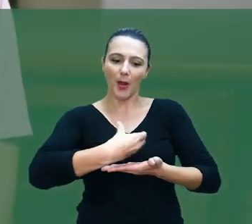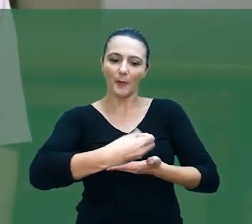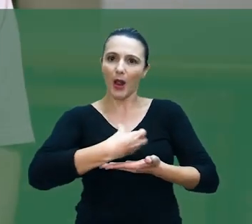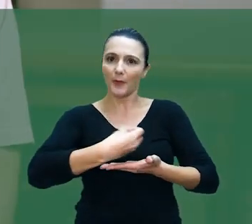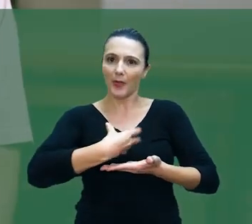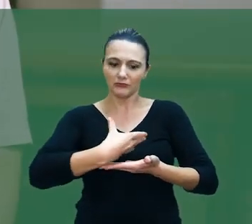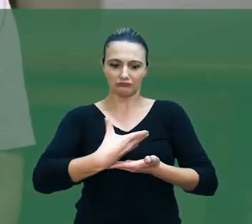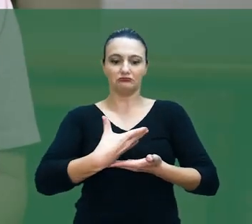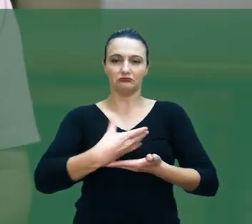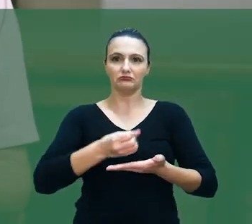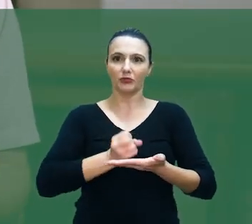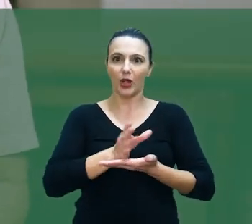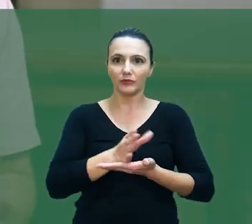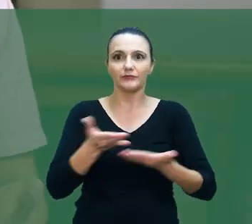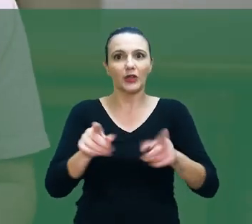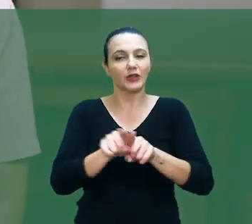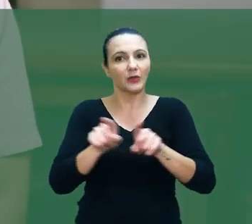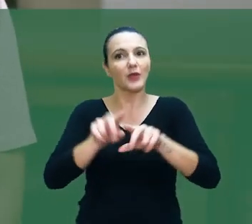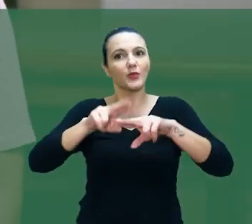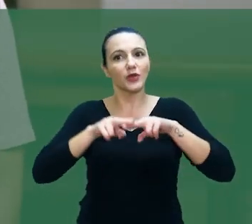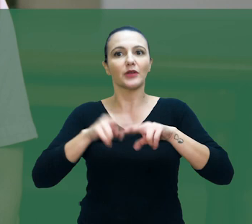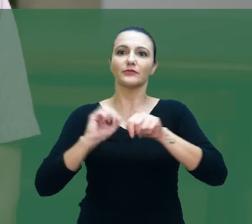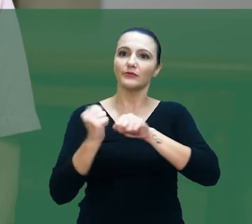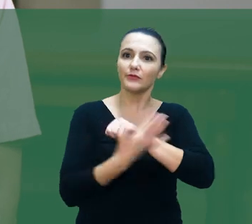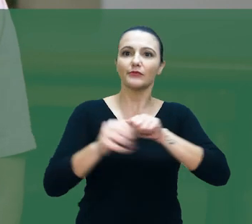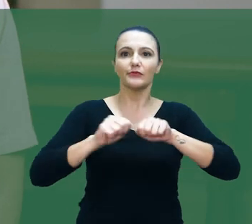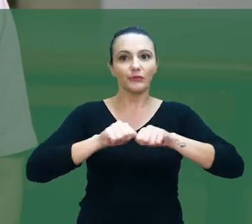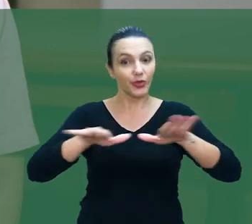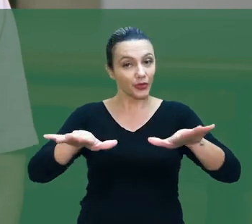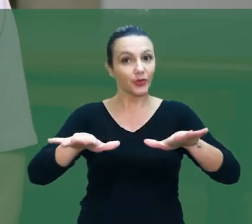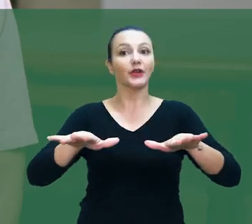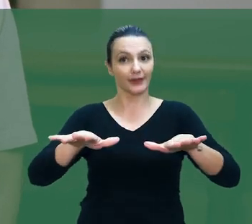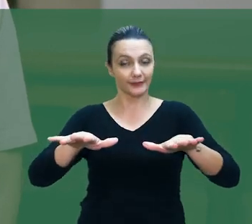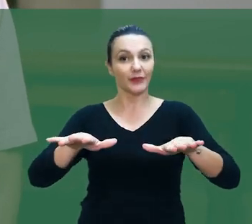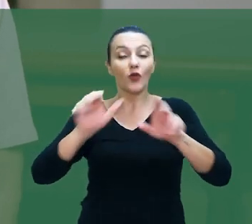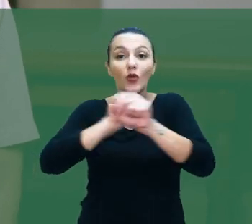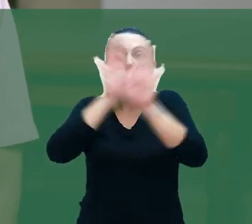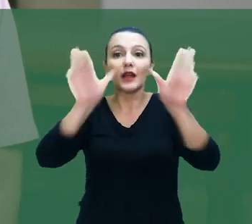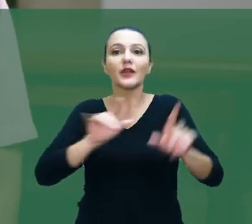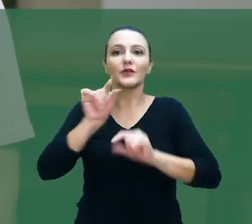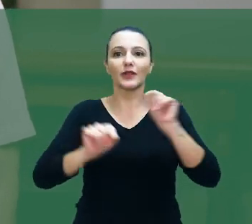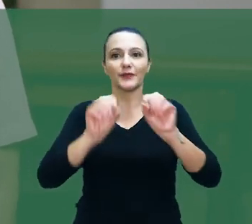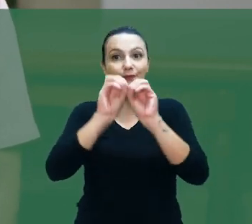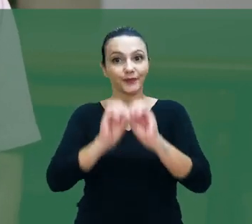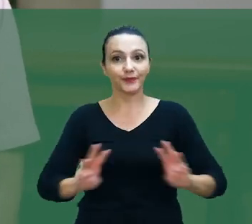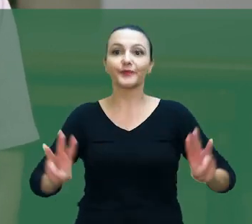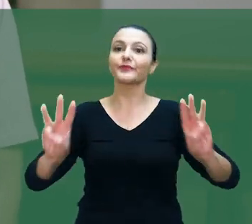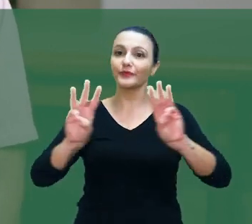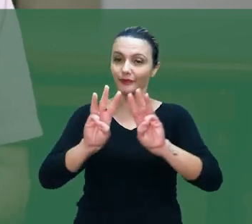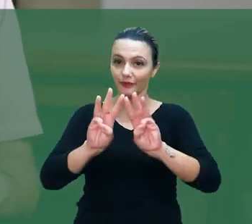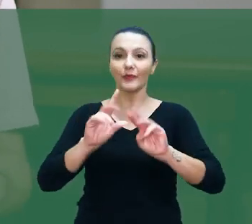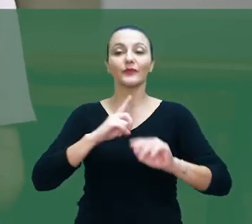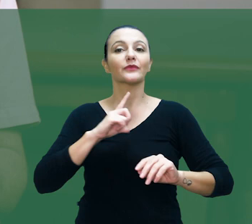E principalmente com o advento aí da pandemia do novo coronavírus, isso também ficou muito claro, a ponto de a própria Organização Mundial de